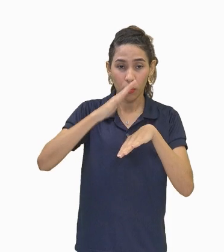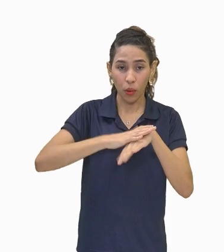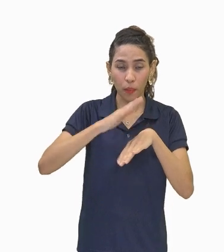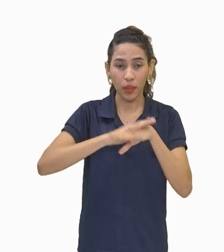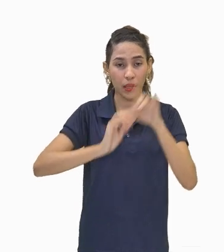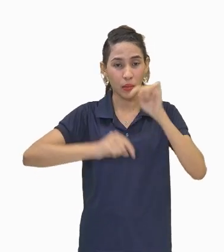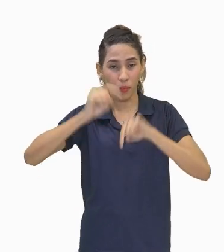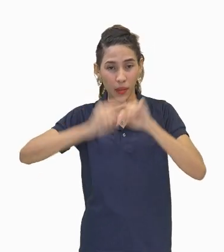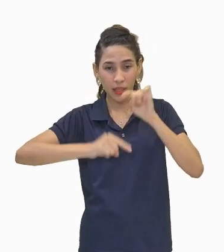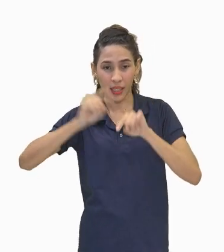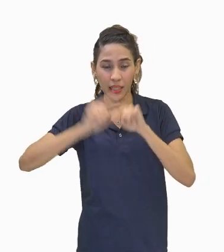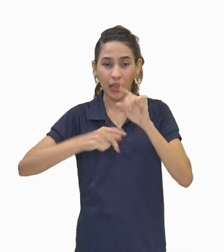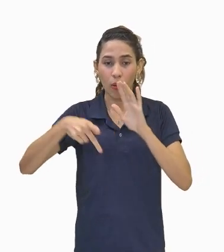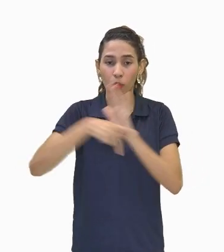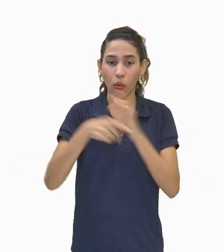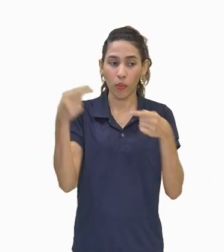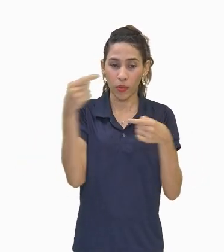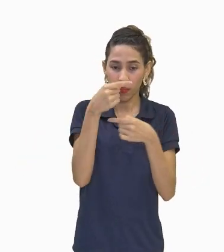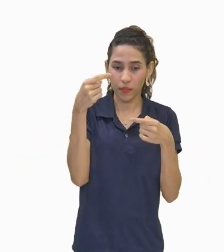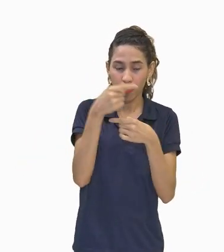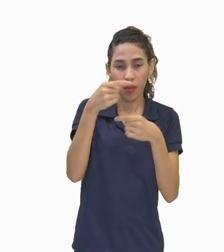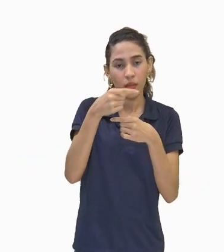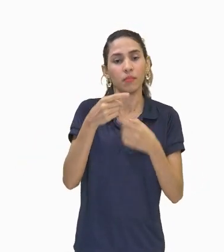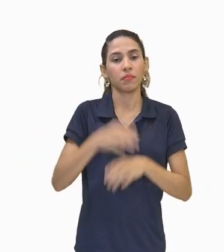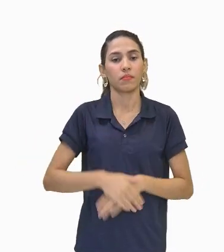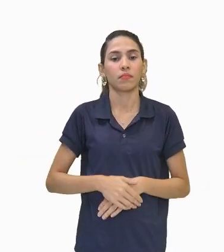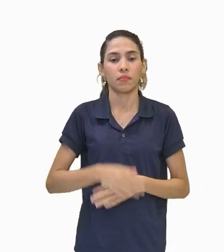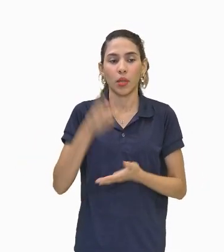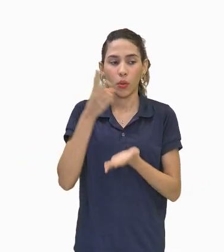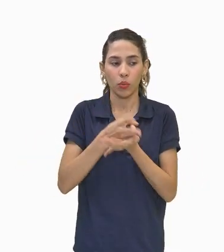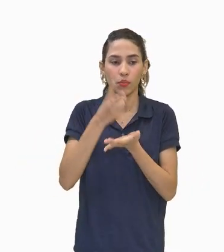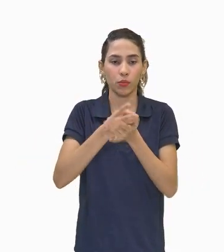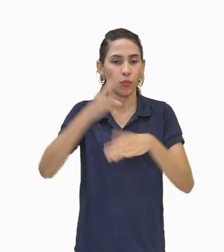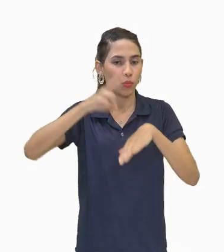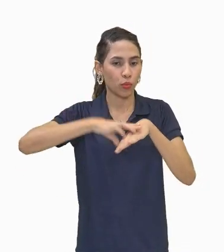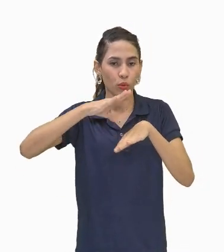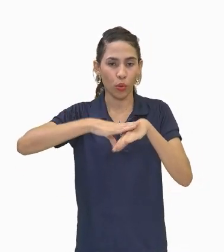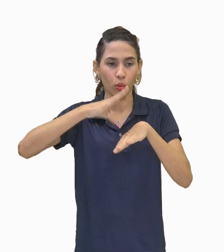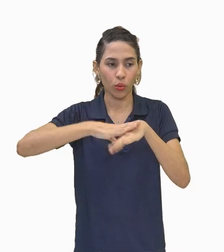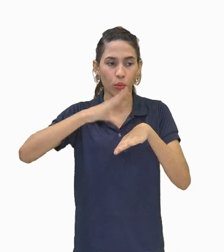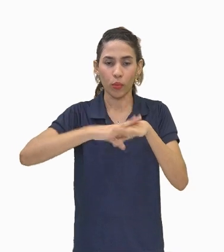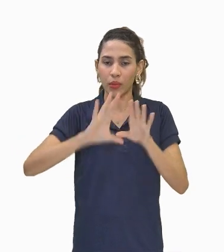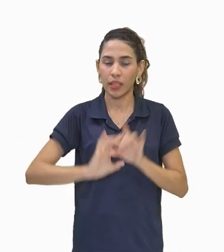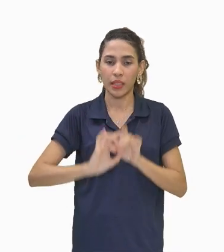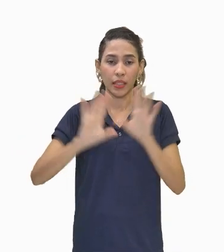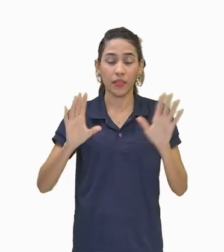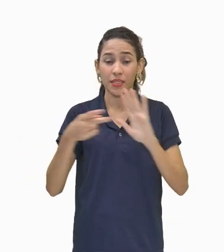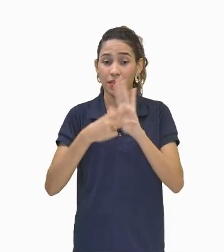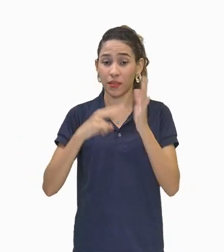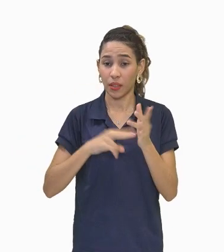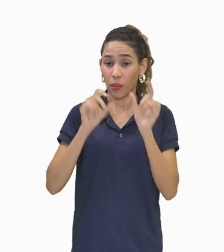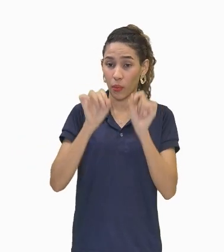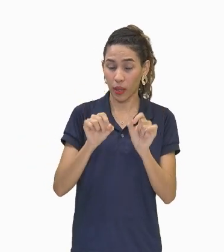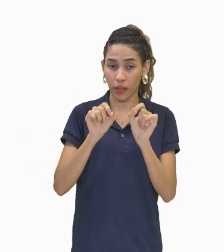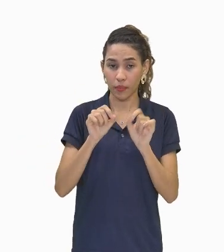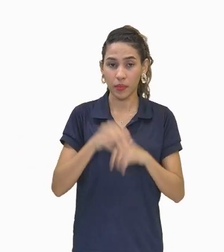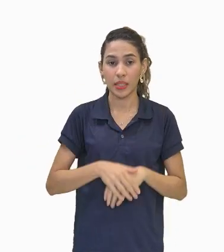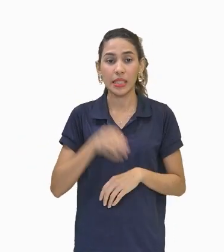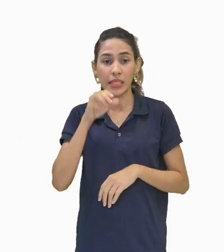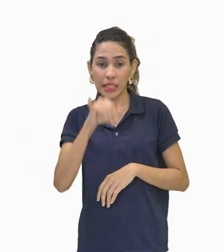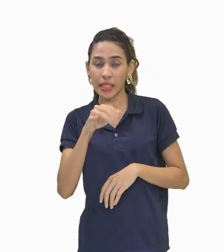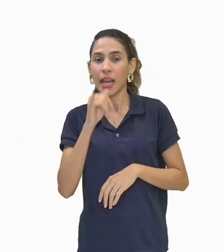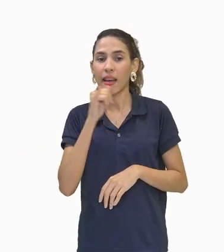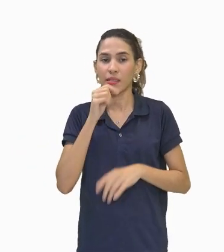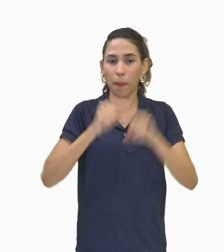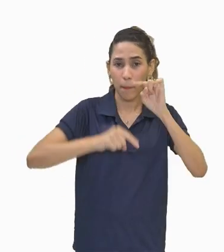independentemente, ou seja, se um componente falhar ou desconectado, se ele